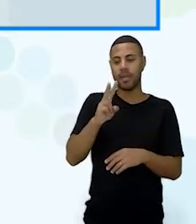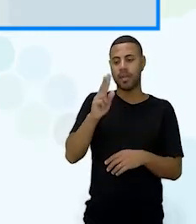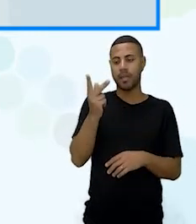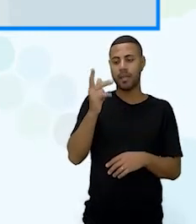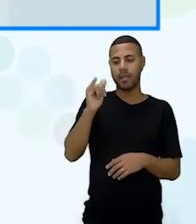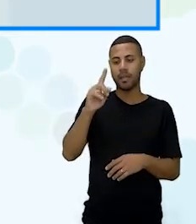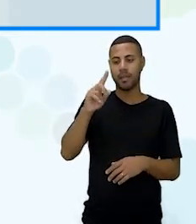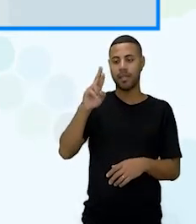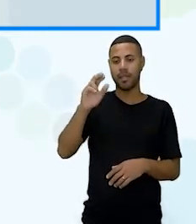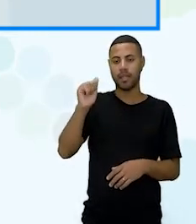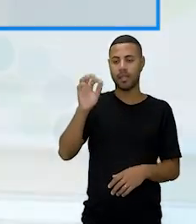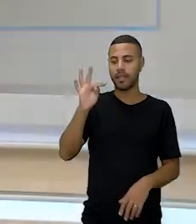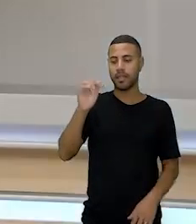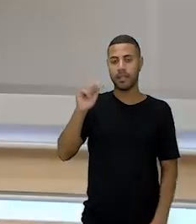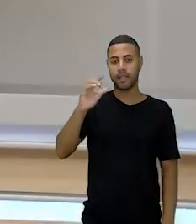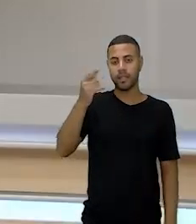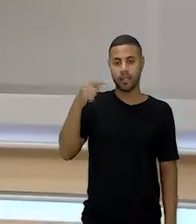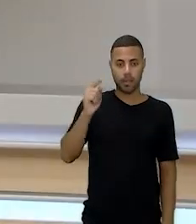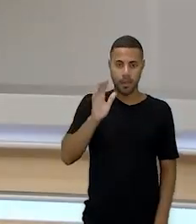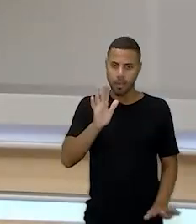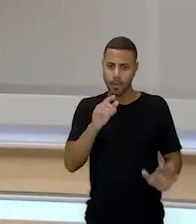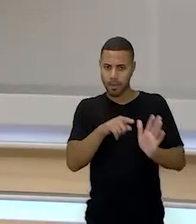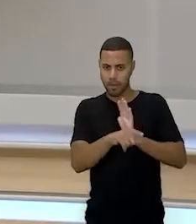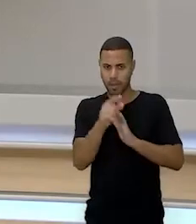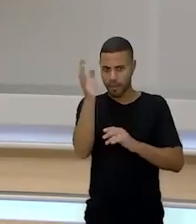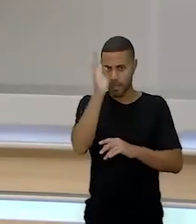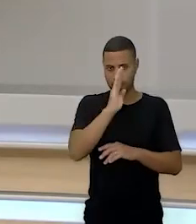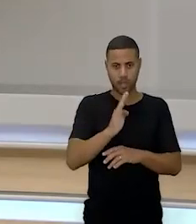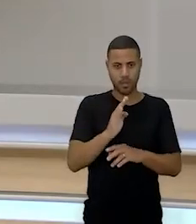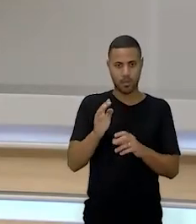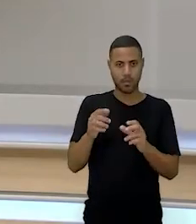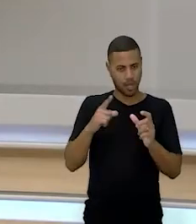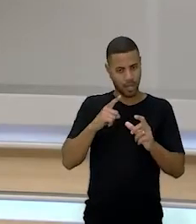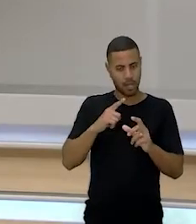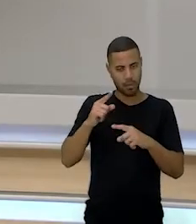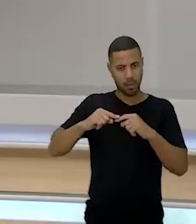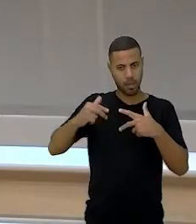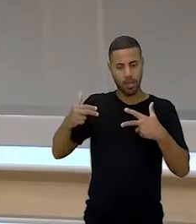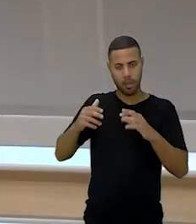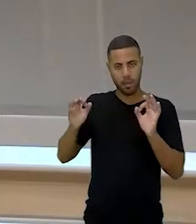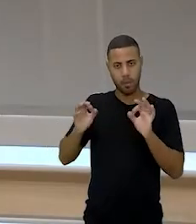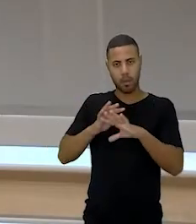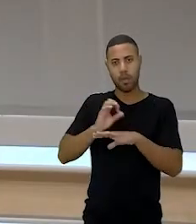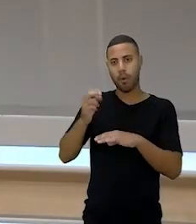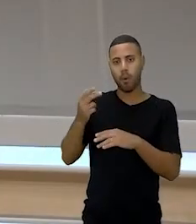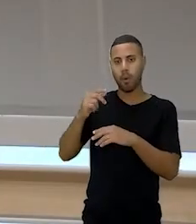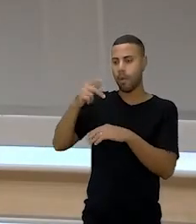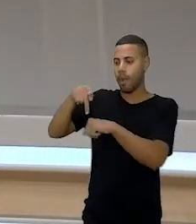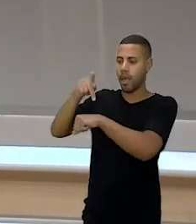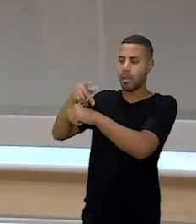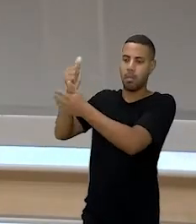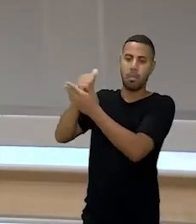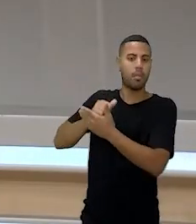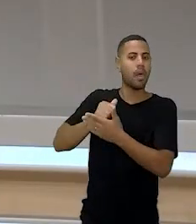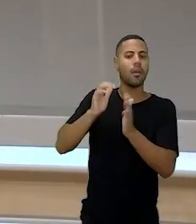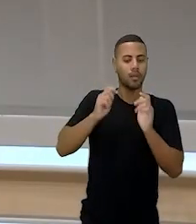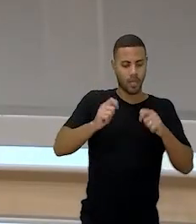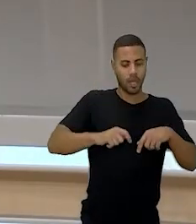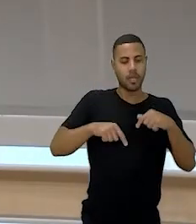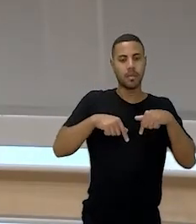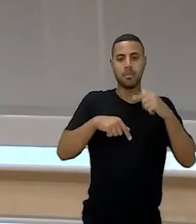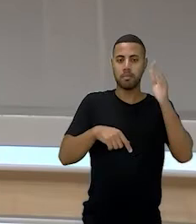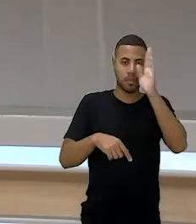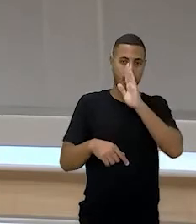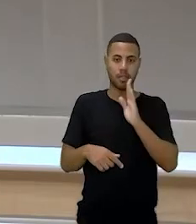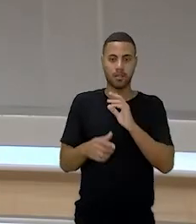falou em comercialização, o Brasil é autossuficiente nisso aí ou tem que importar? O Brasil é autossuficiente, o Brasil produz a sua